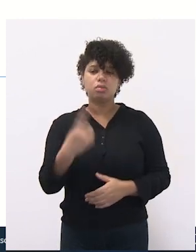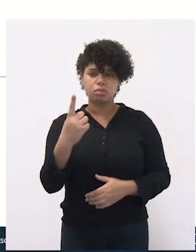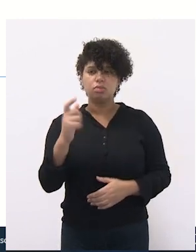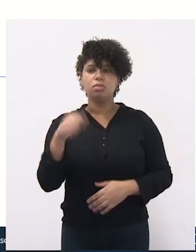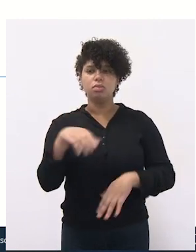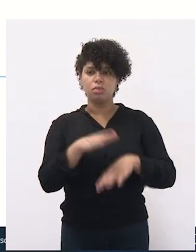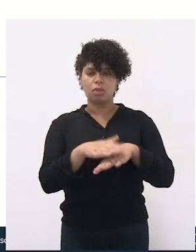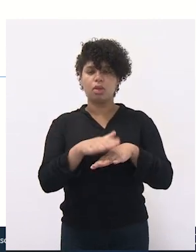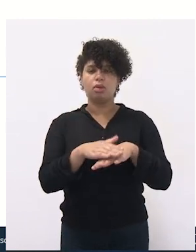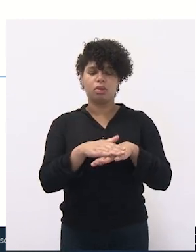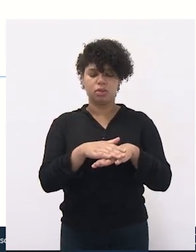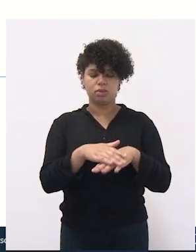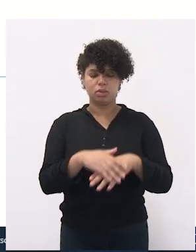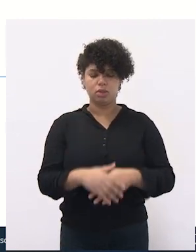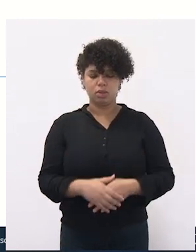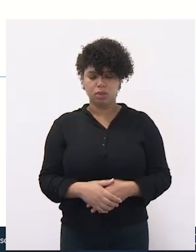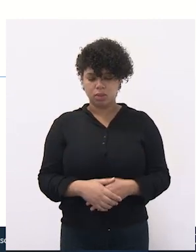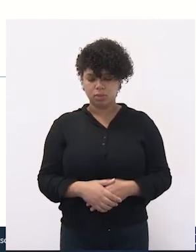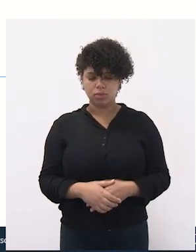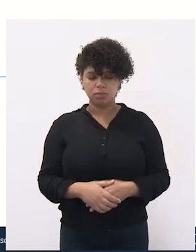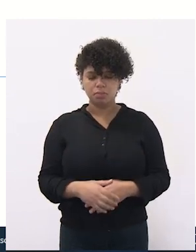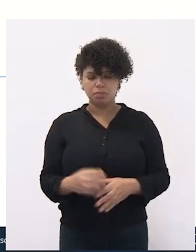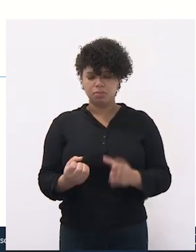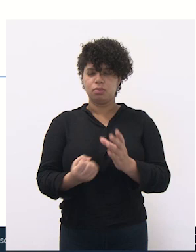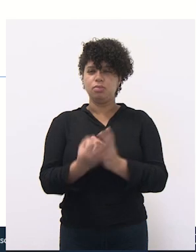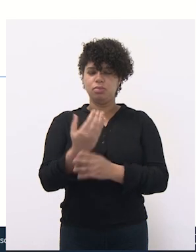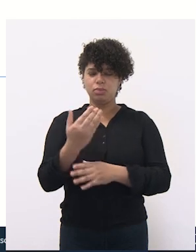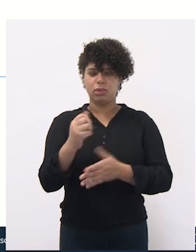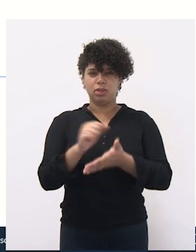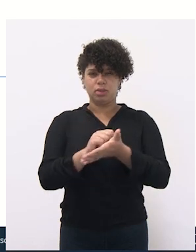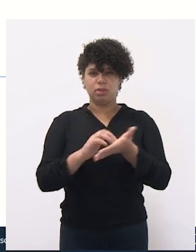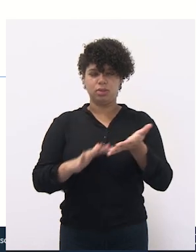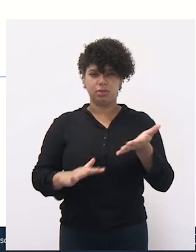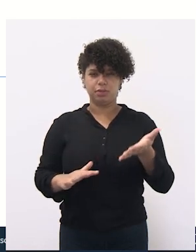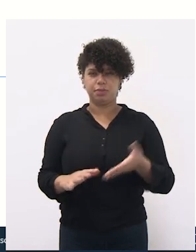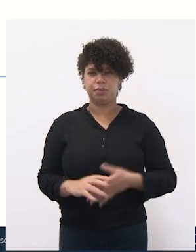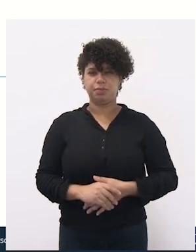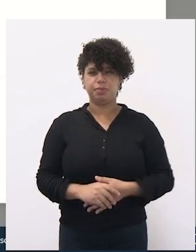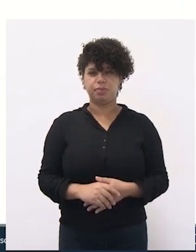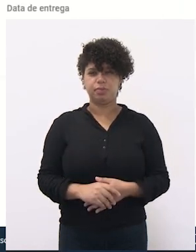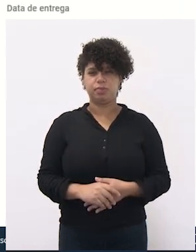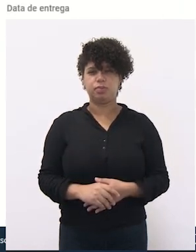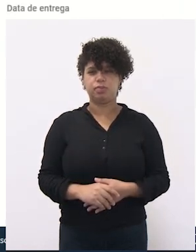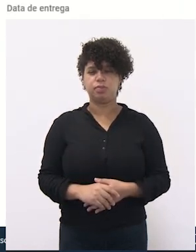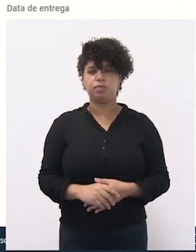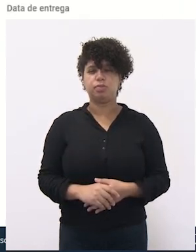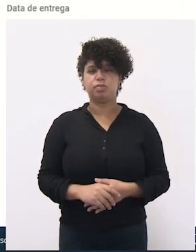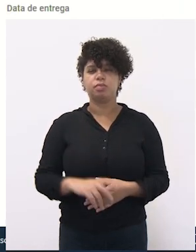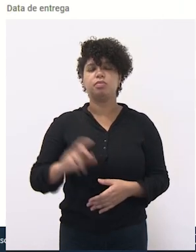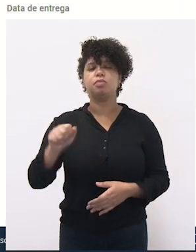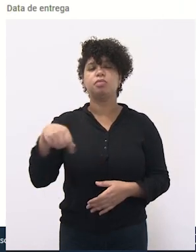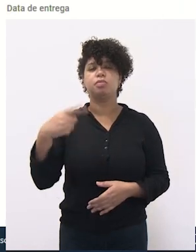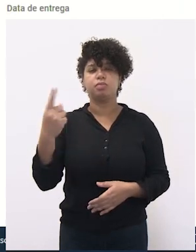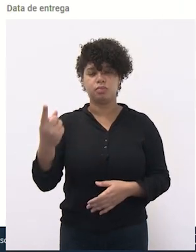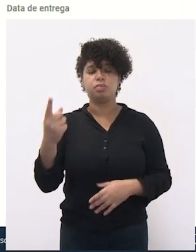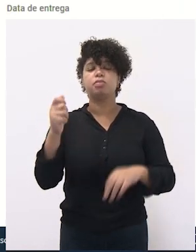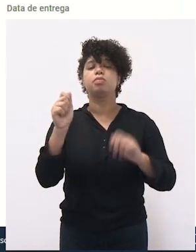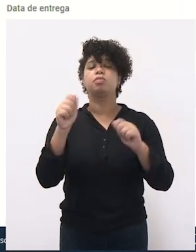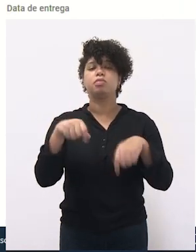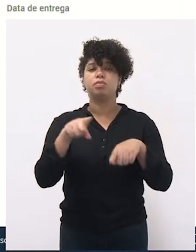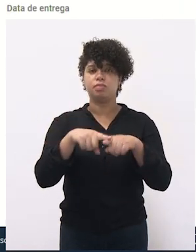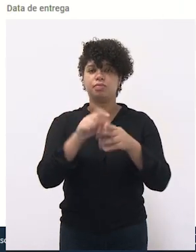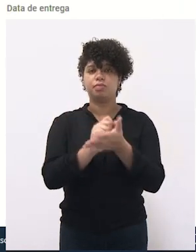gente tem de criar as nossas atividades. Depois a gente pode usar também a atividade com teste, né,